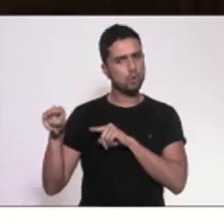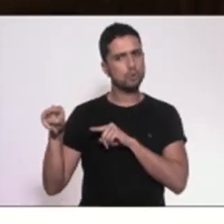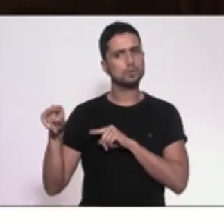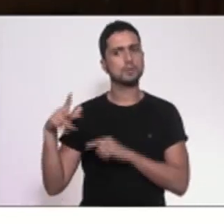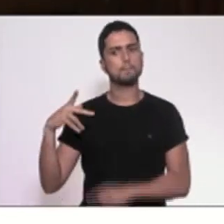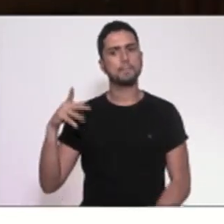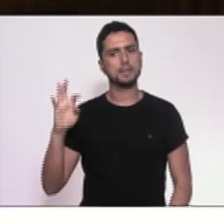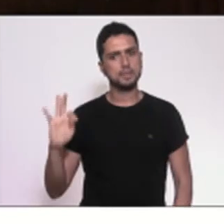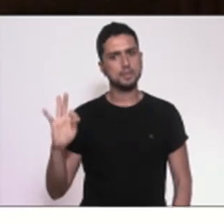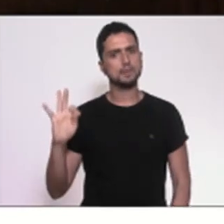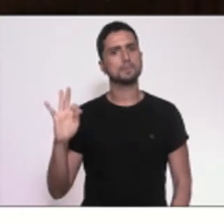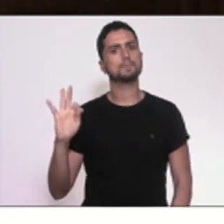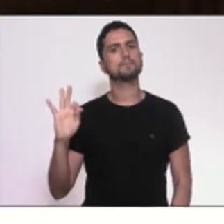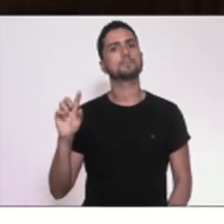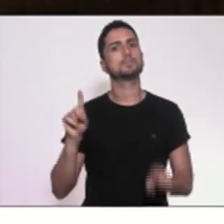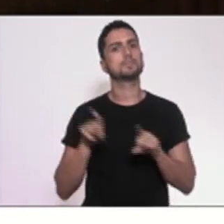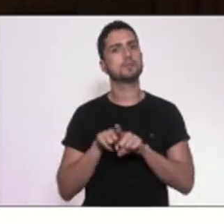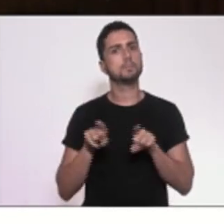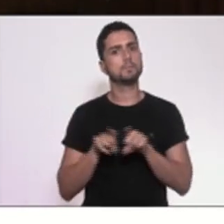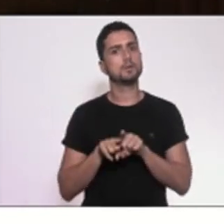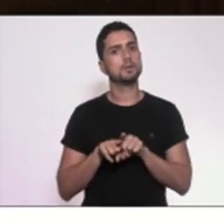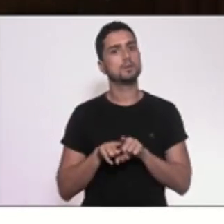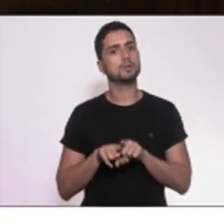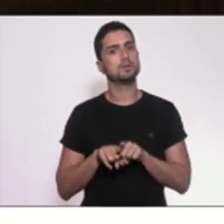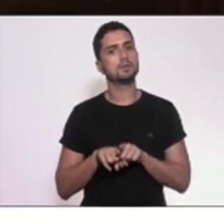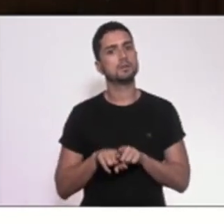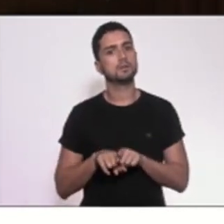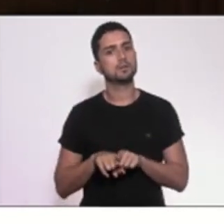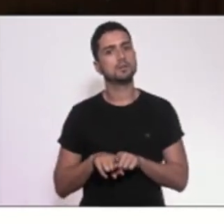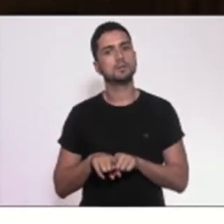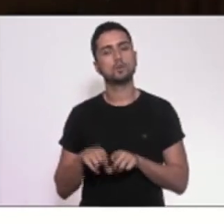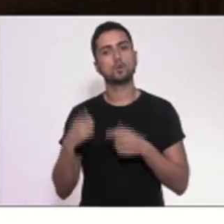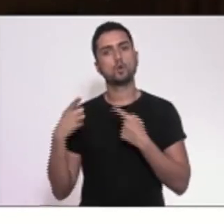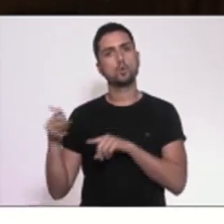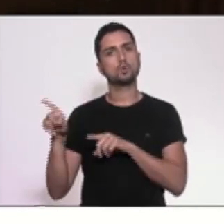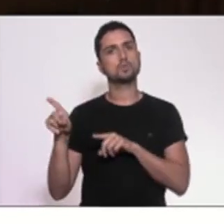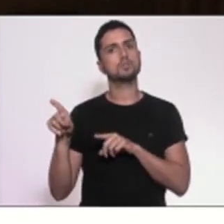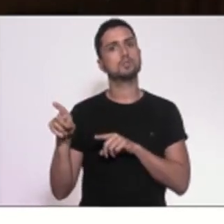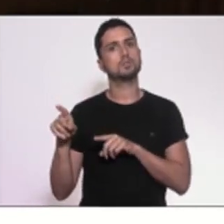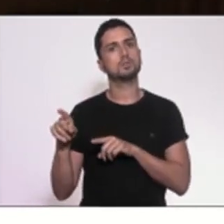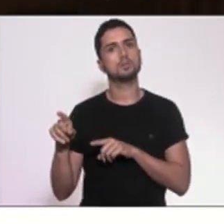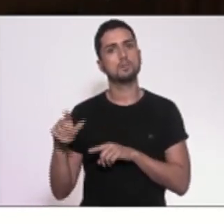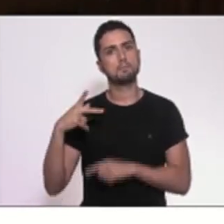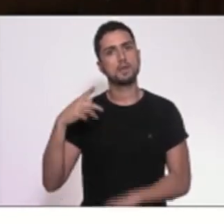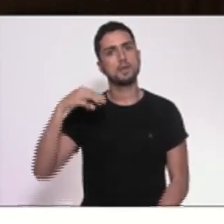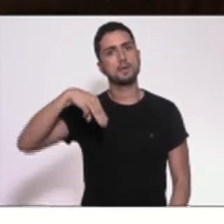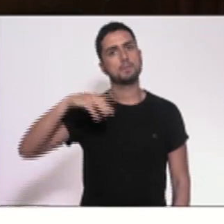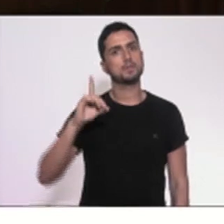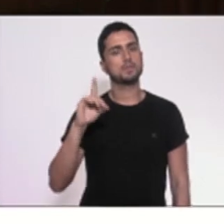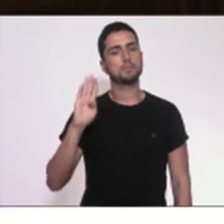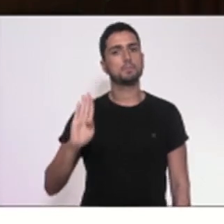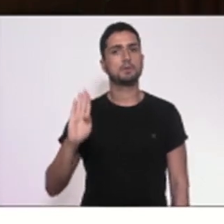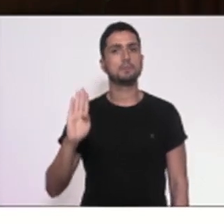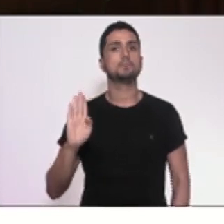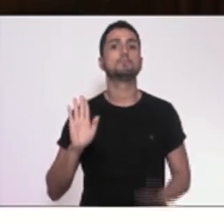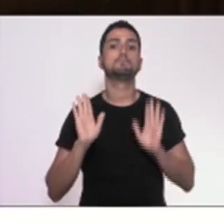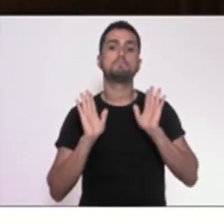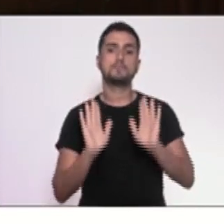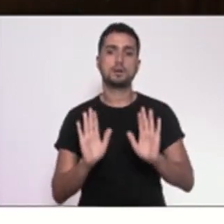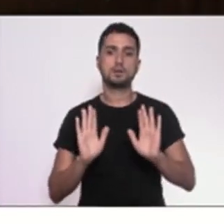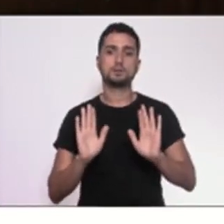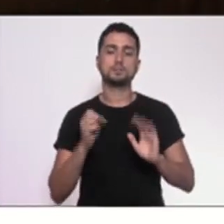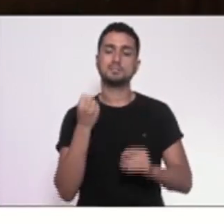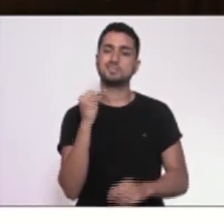do Partido dos Trabalhadores e aos governos que o Partido dos Trabalhadores compôs aqui no Rio de Janeiro, como os governos do PMDB. Mas quando a gente